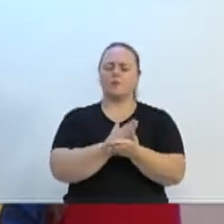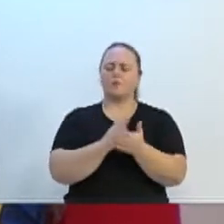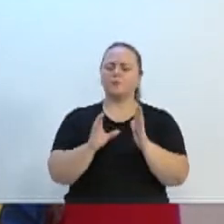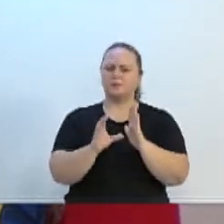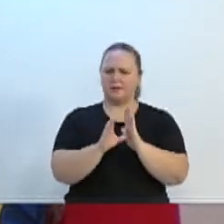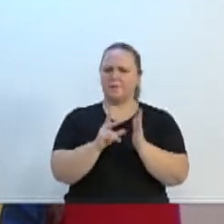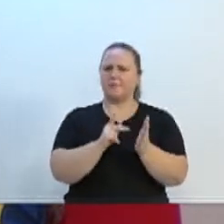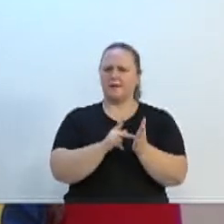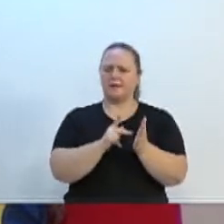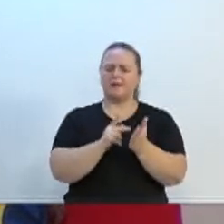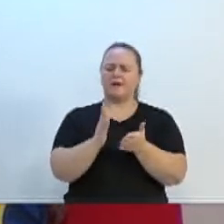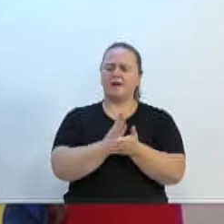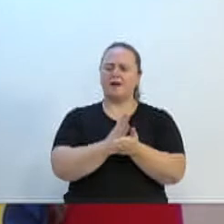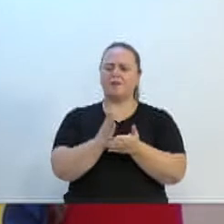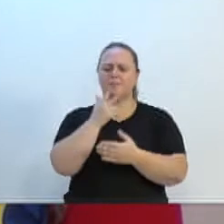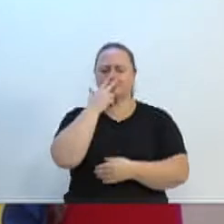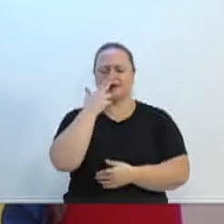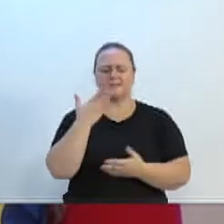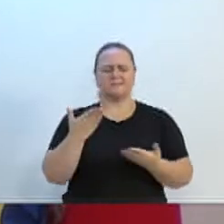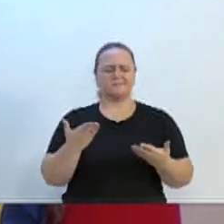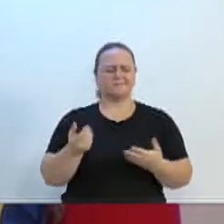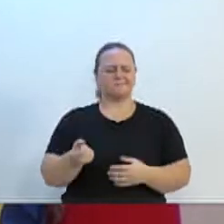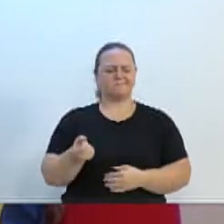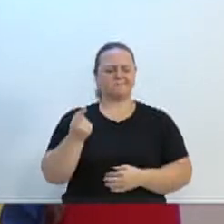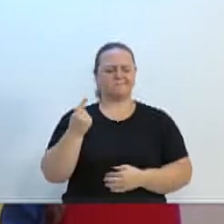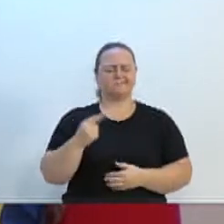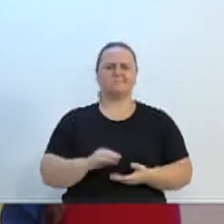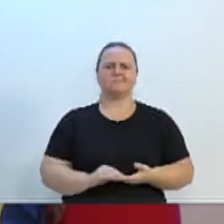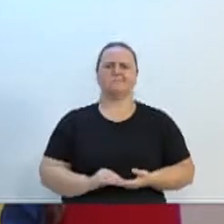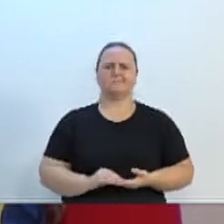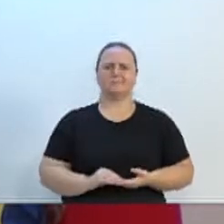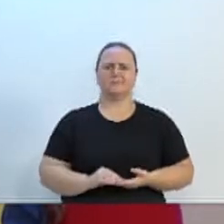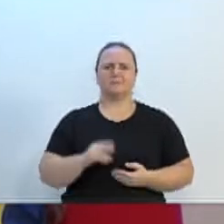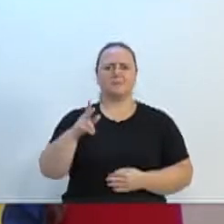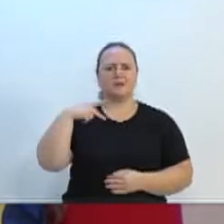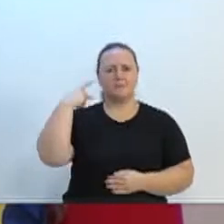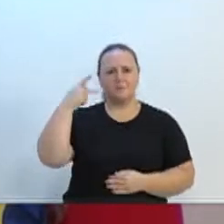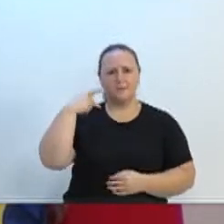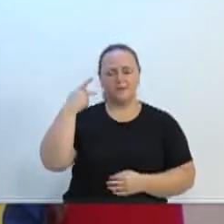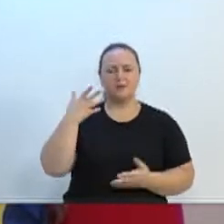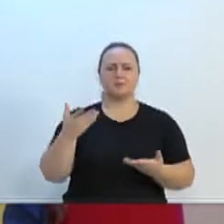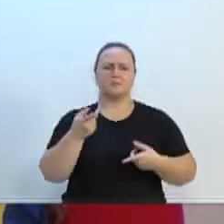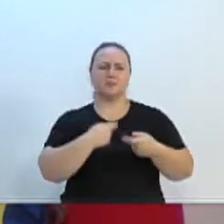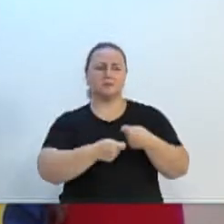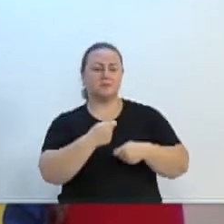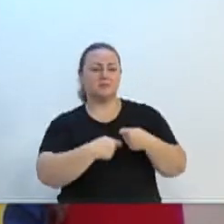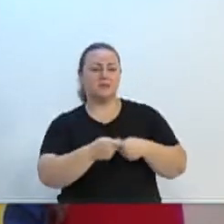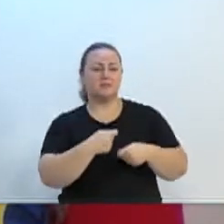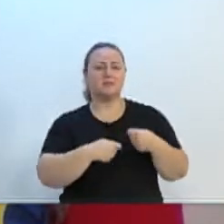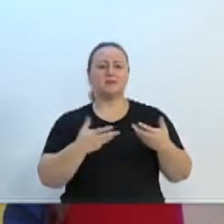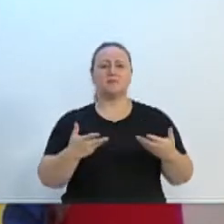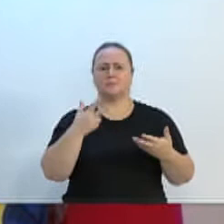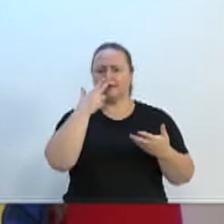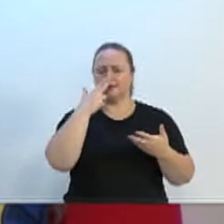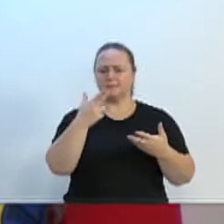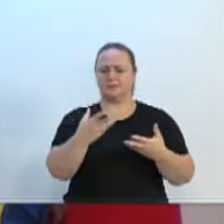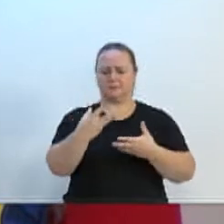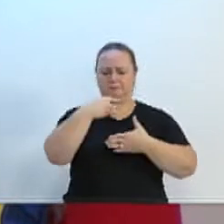que é de importância, o que é político, vereador Matias, o que é administrativo, acaba se passando para o lado